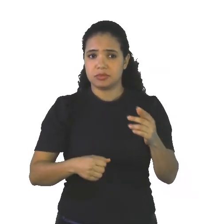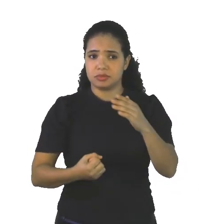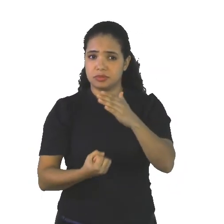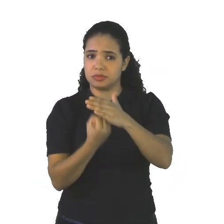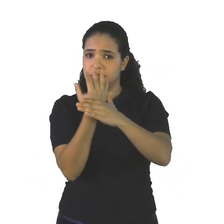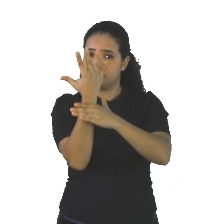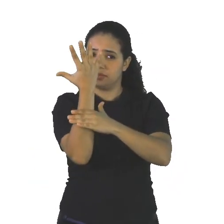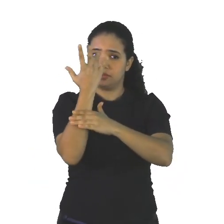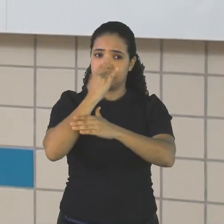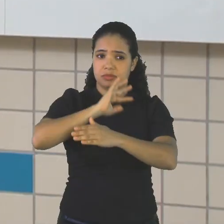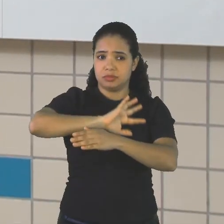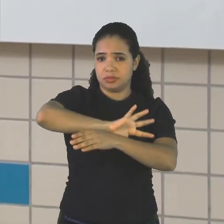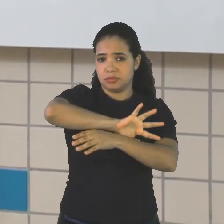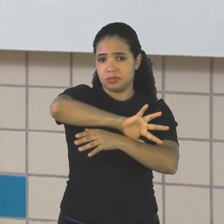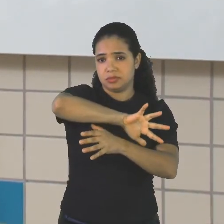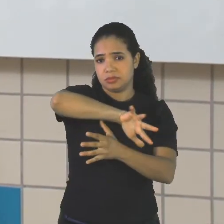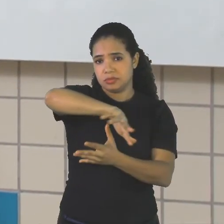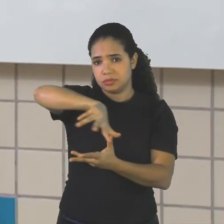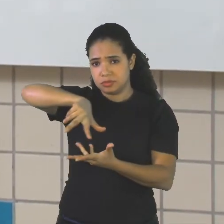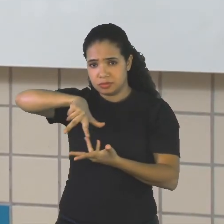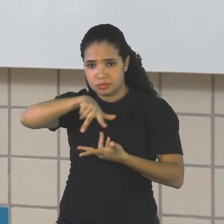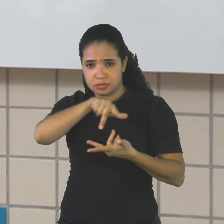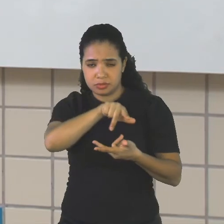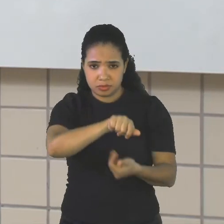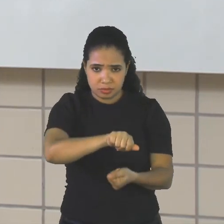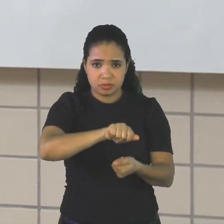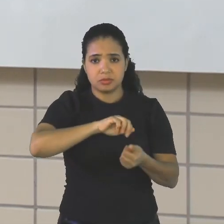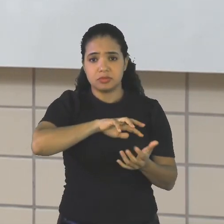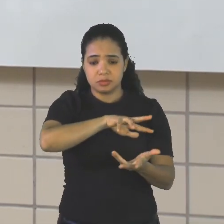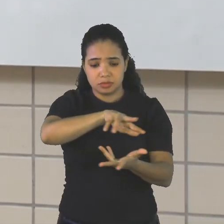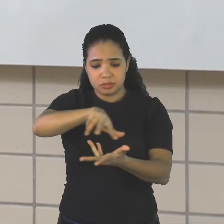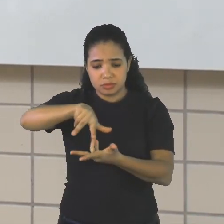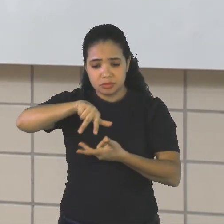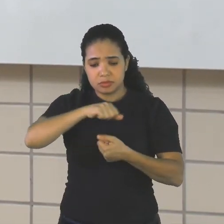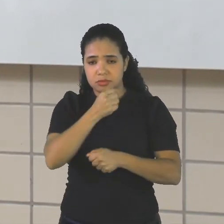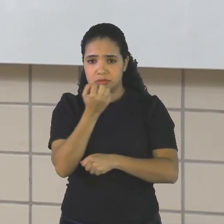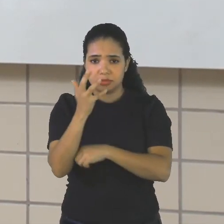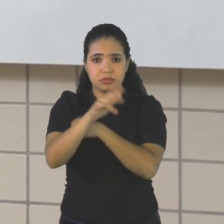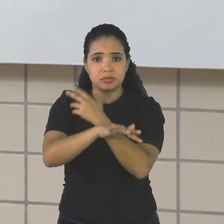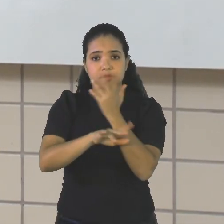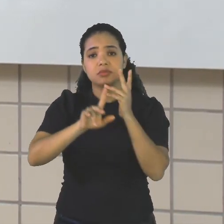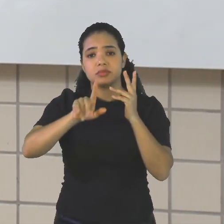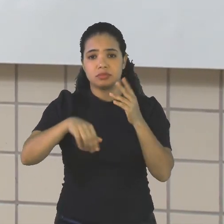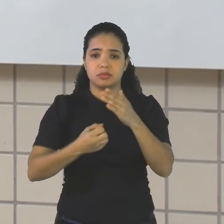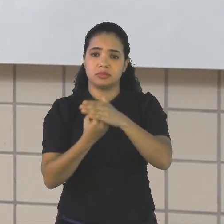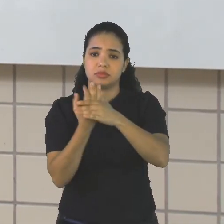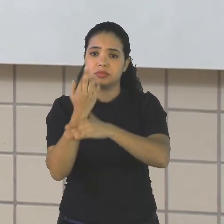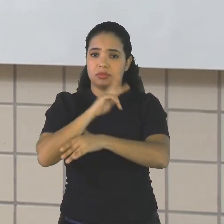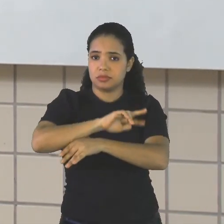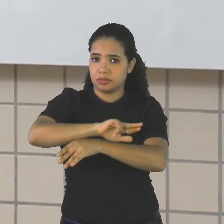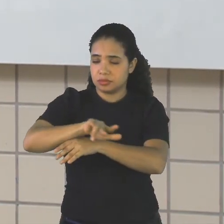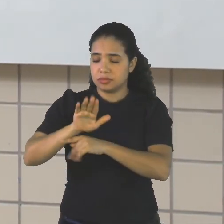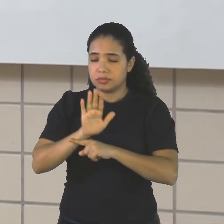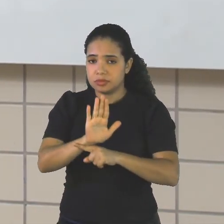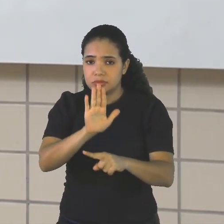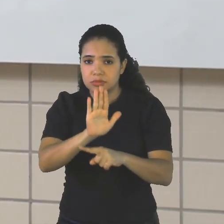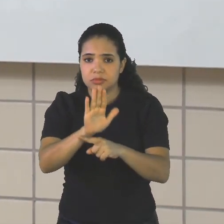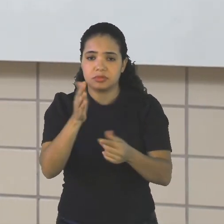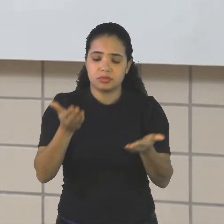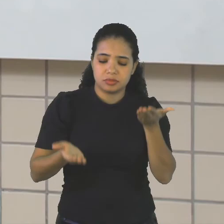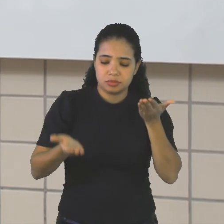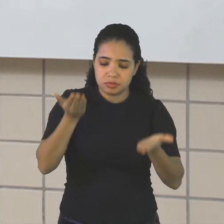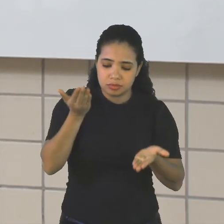para vocês na aula passada que a biodiversidade, a preservação dela, ela vai ajudar a manter o equilíbrio